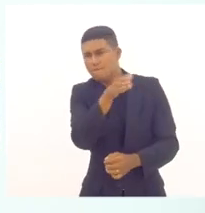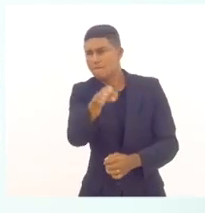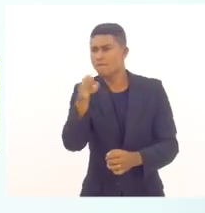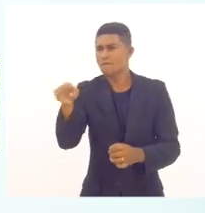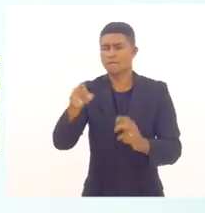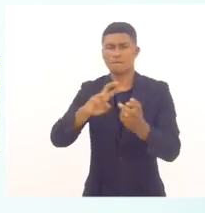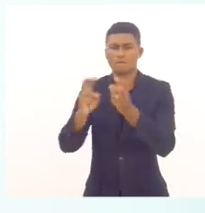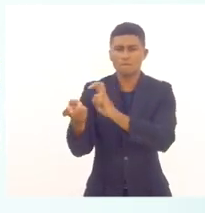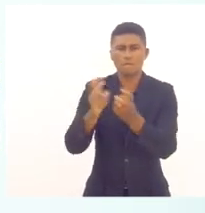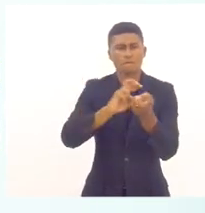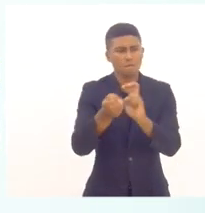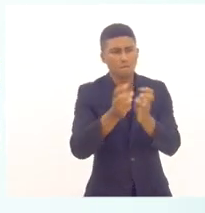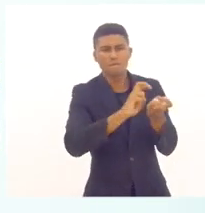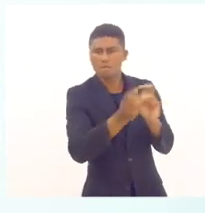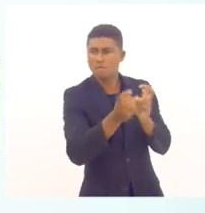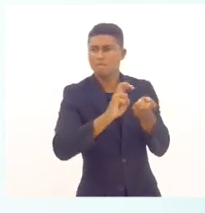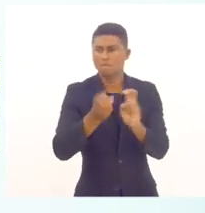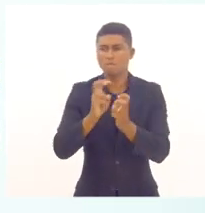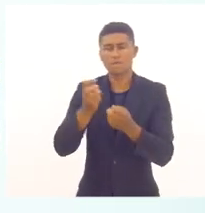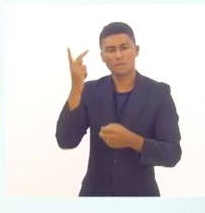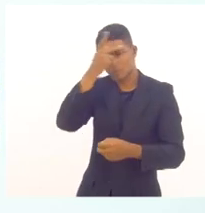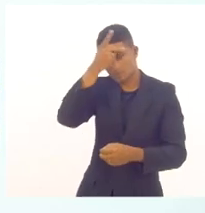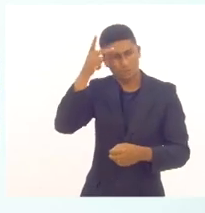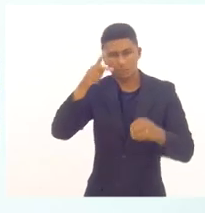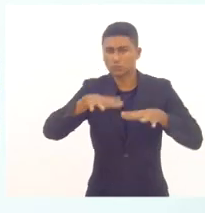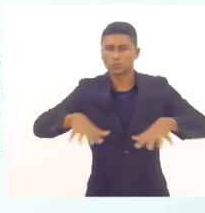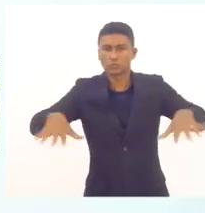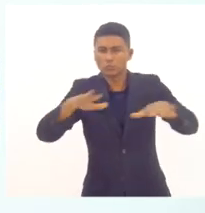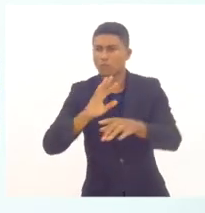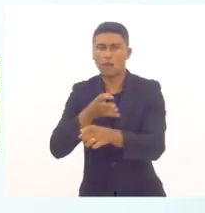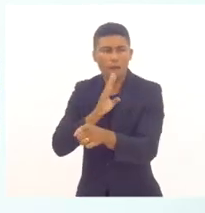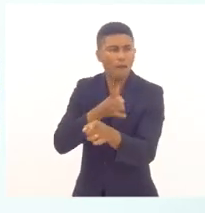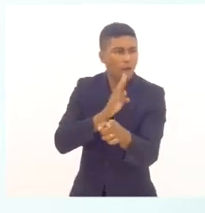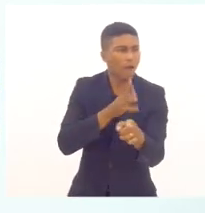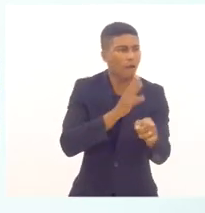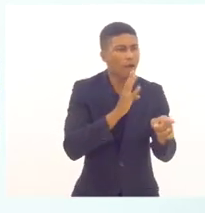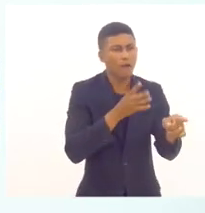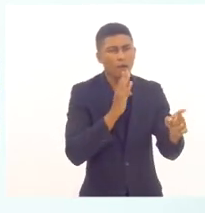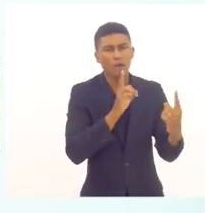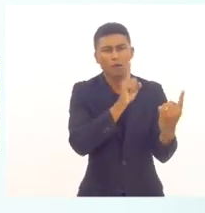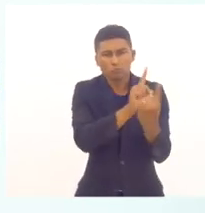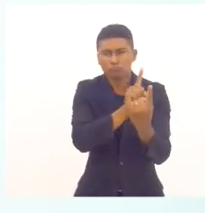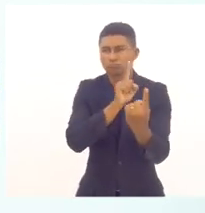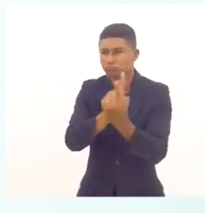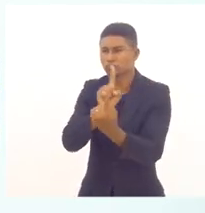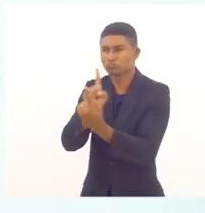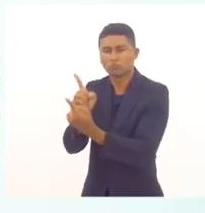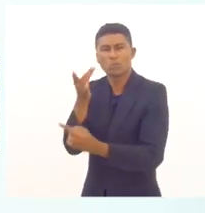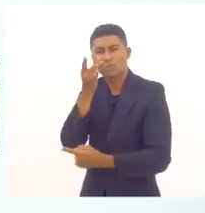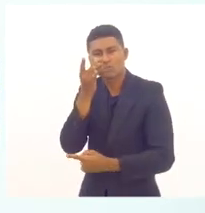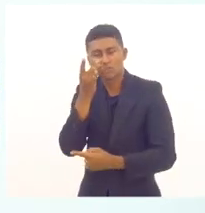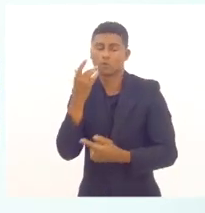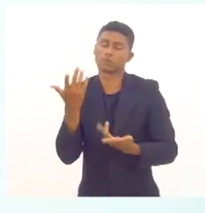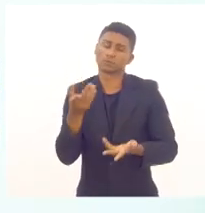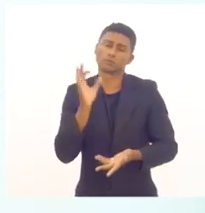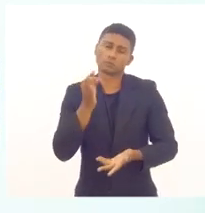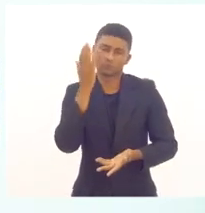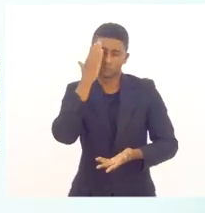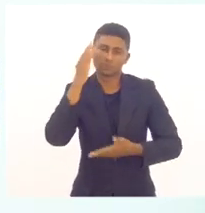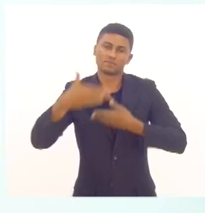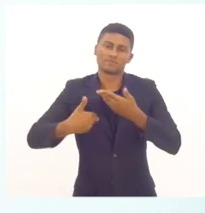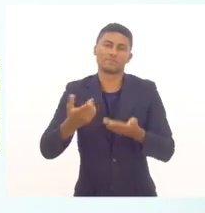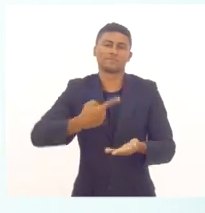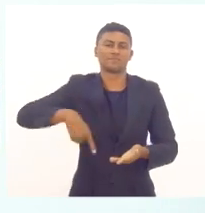indo jogar na roda, é conhecendo as pessoas na sua militância física. É claro que depois a gente